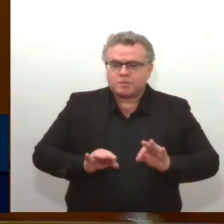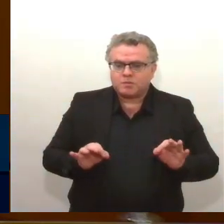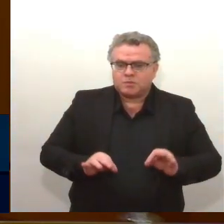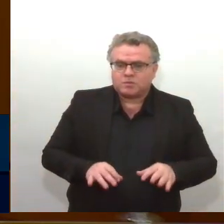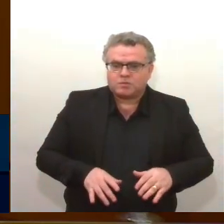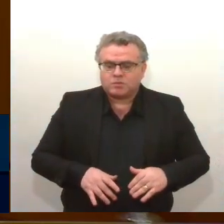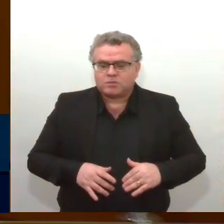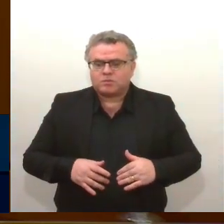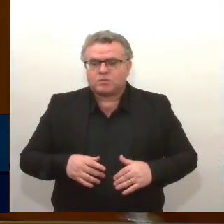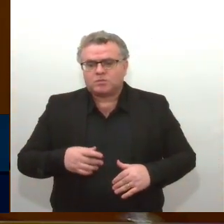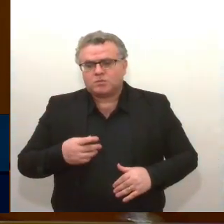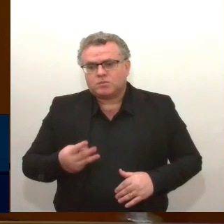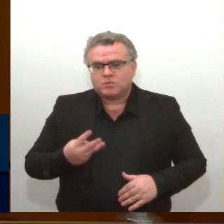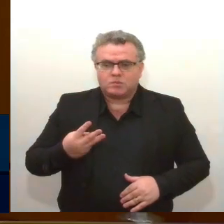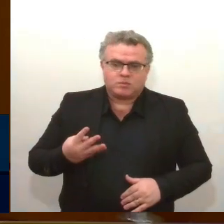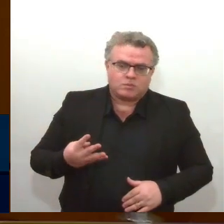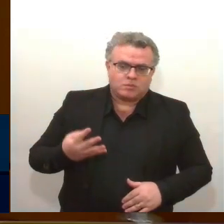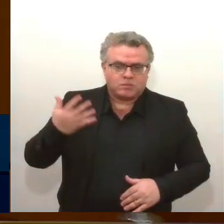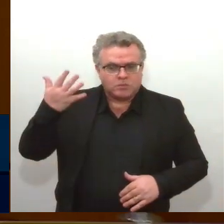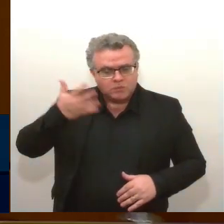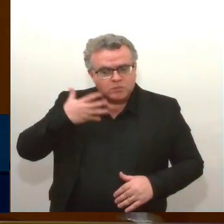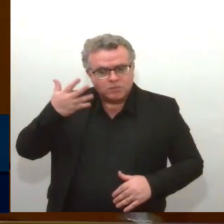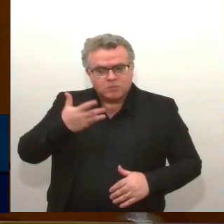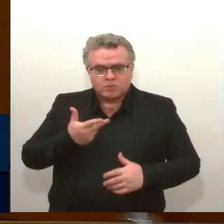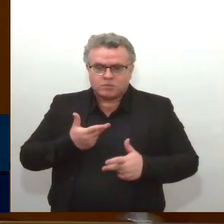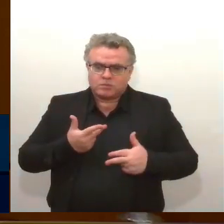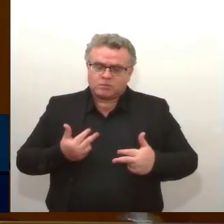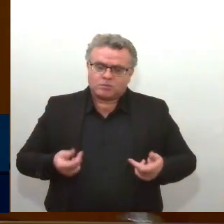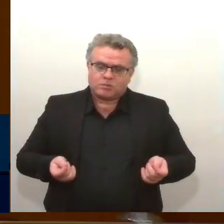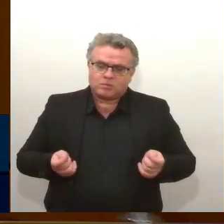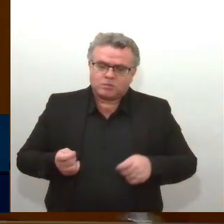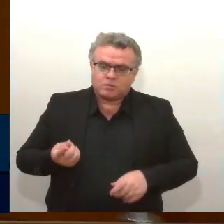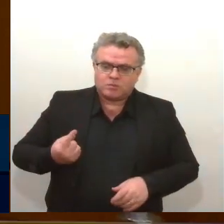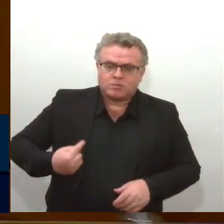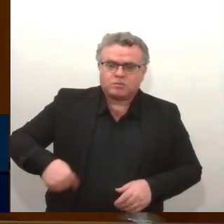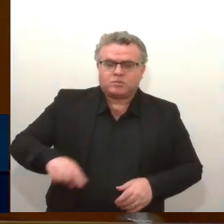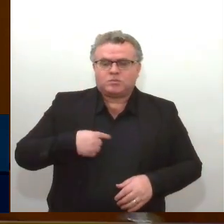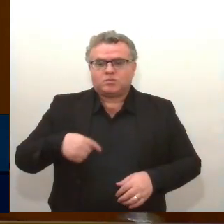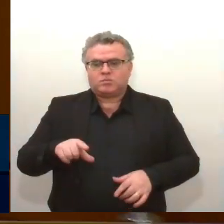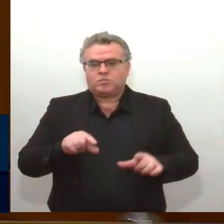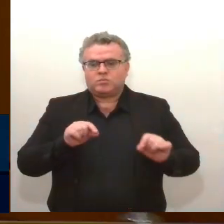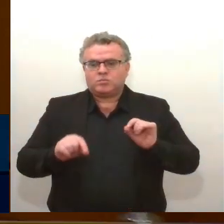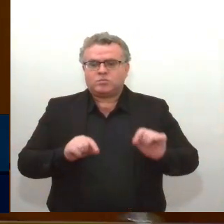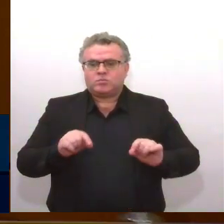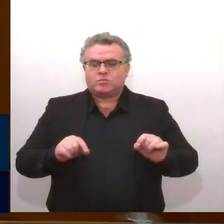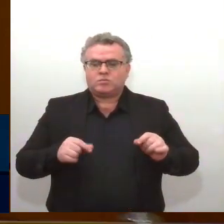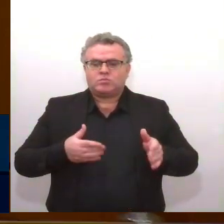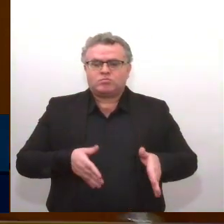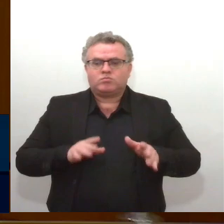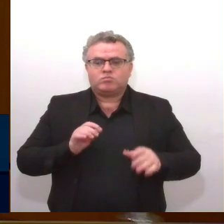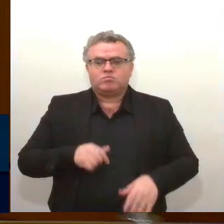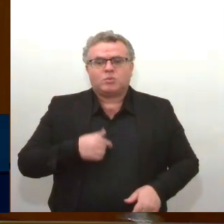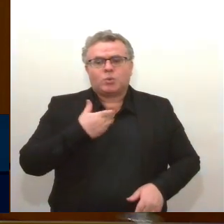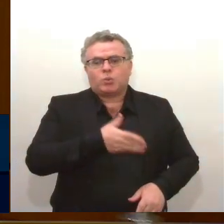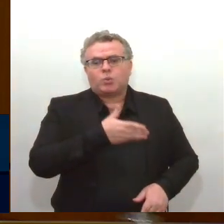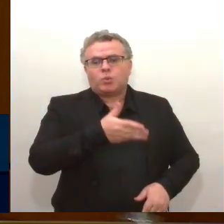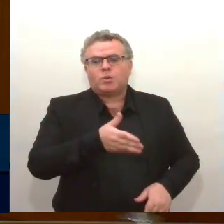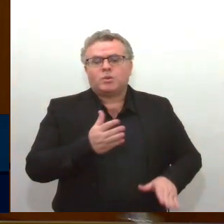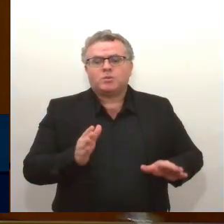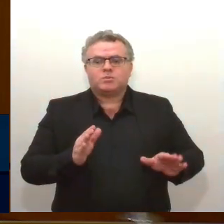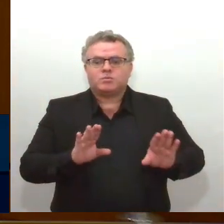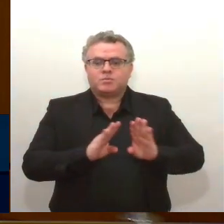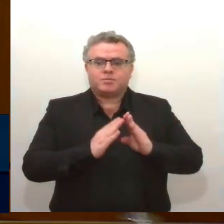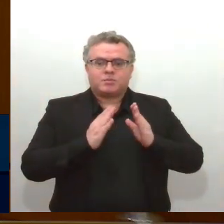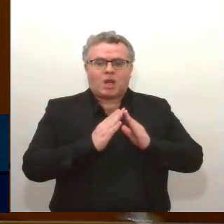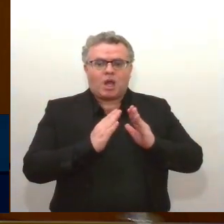carreatas a gente optou deputada linda de caminhar de bater porta por porta e a gente fez isso sem